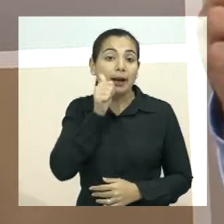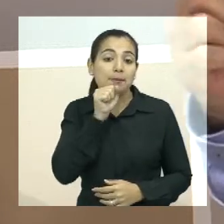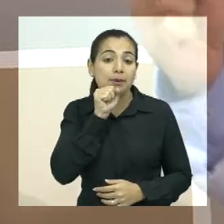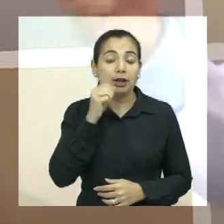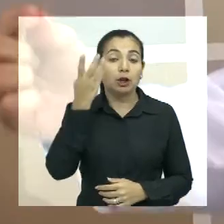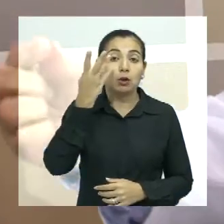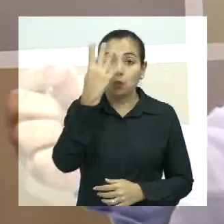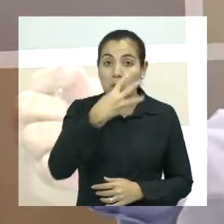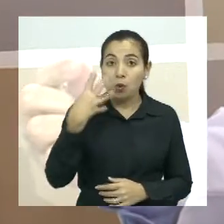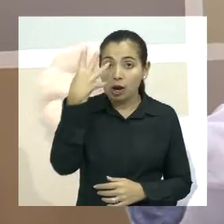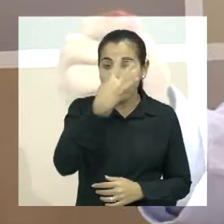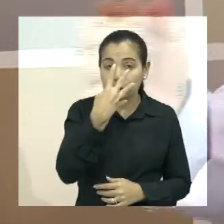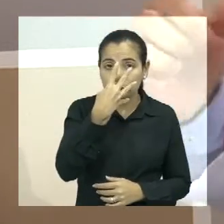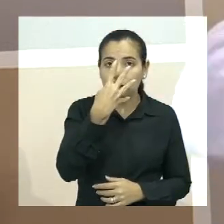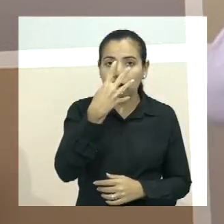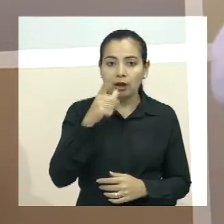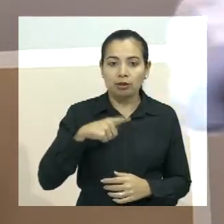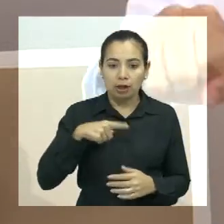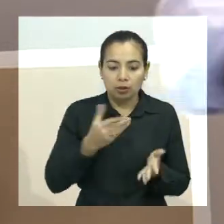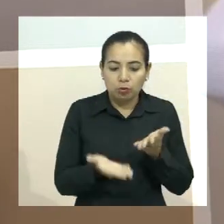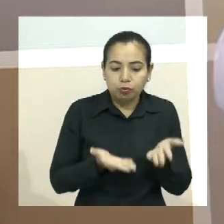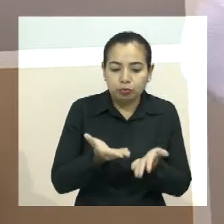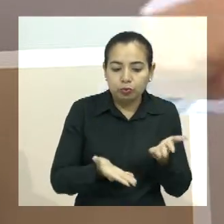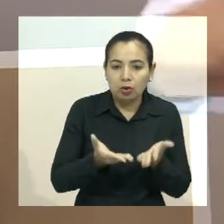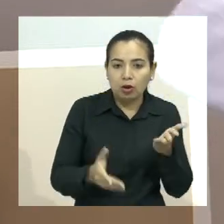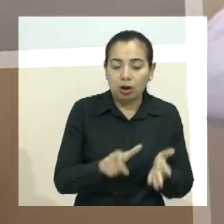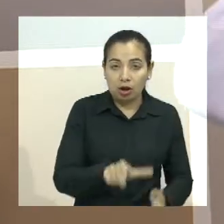em atenção integral ao filho, e aí não é a mãe